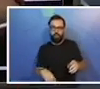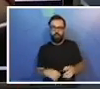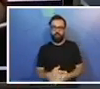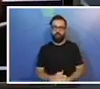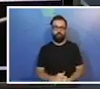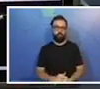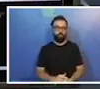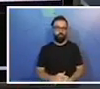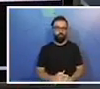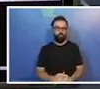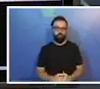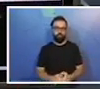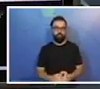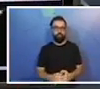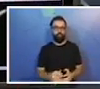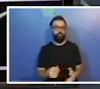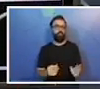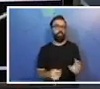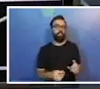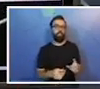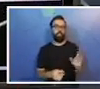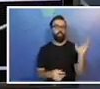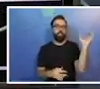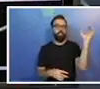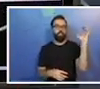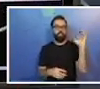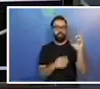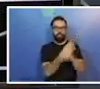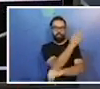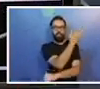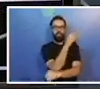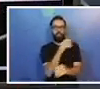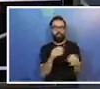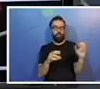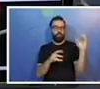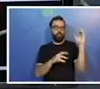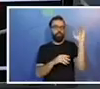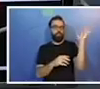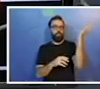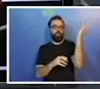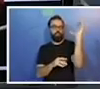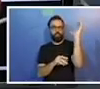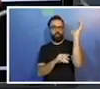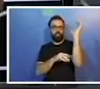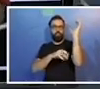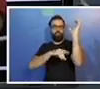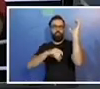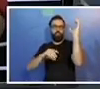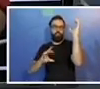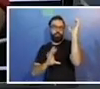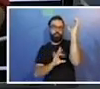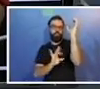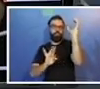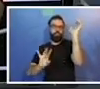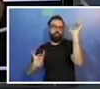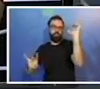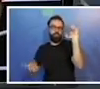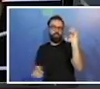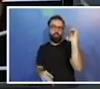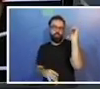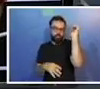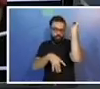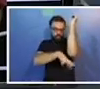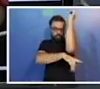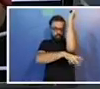o manguezal tem muitas espécies que vivem. Manguezal é um lugar que tem muita árvore, tá? Muitas raízes